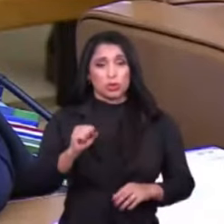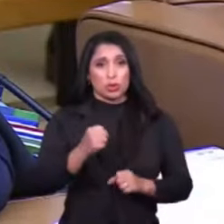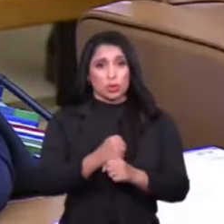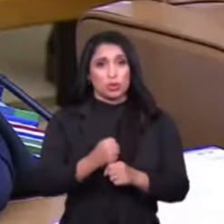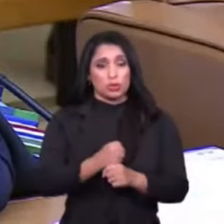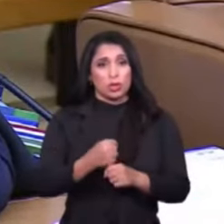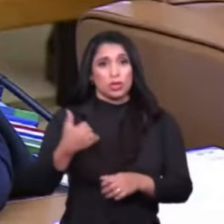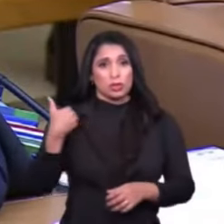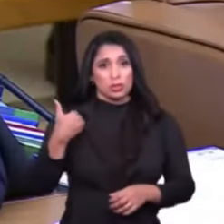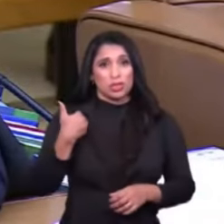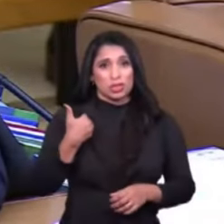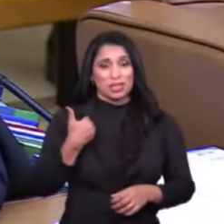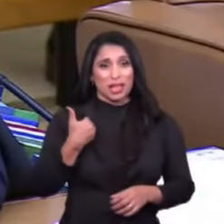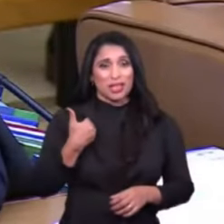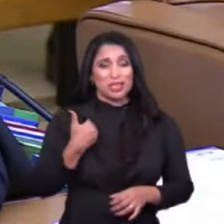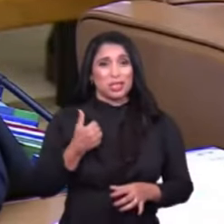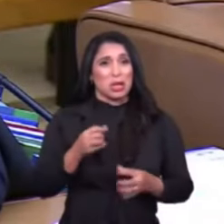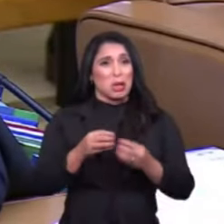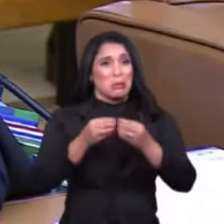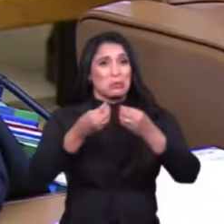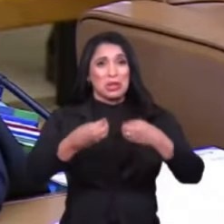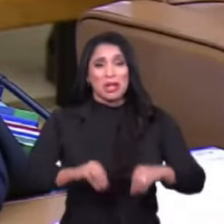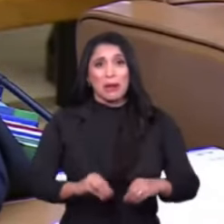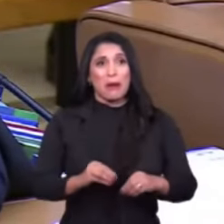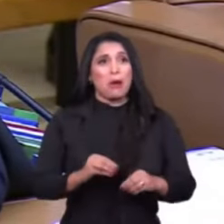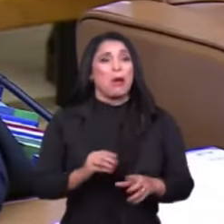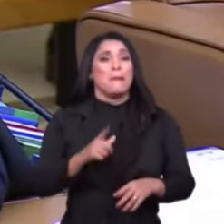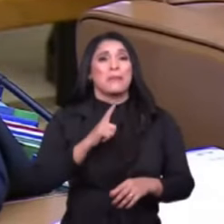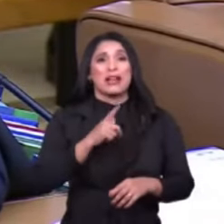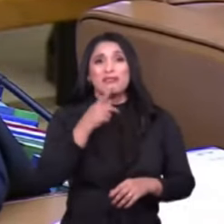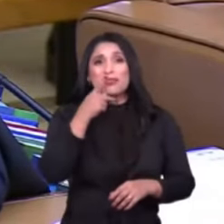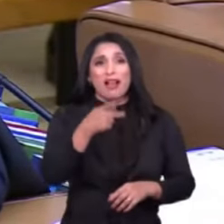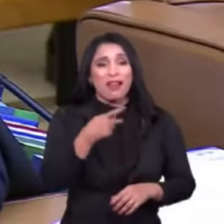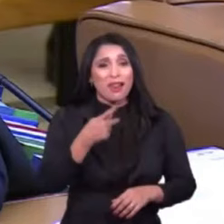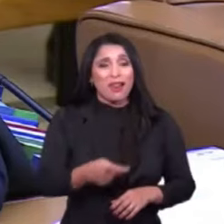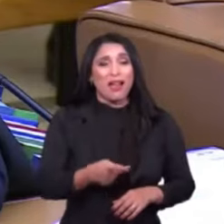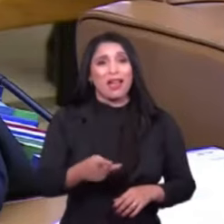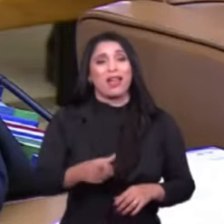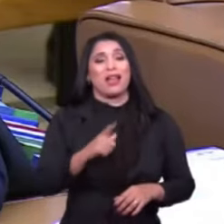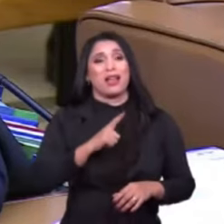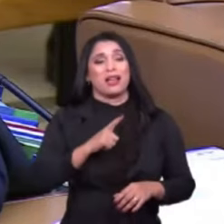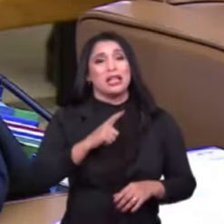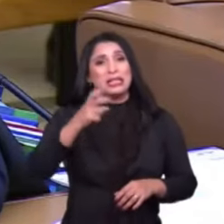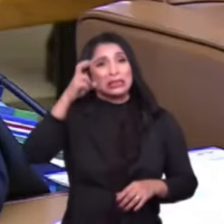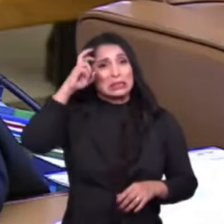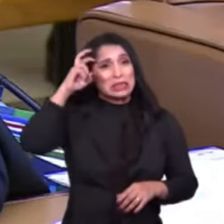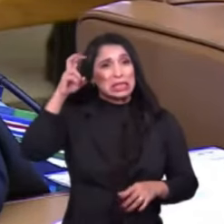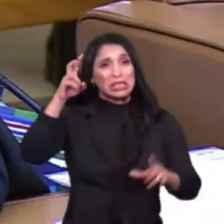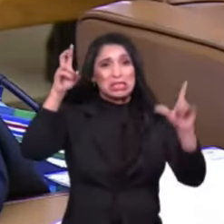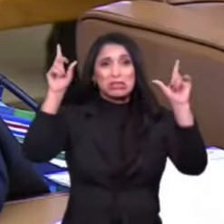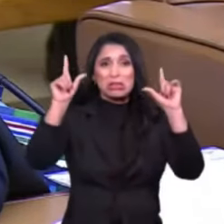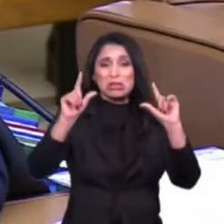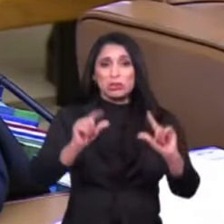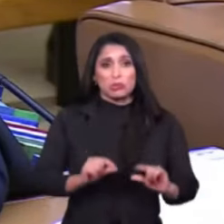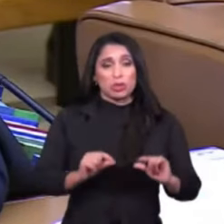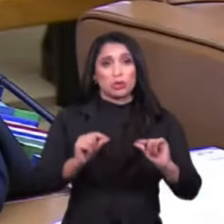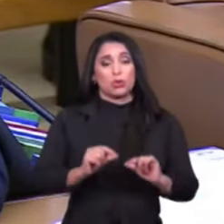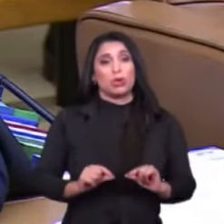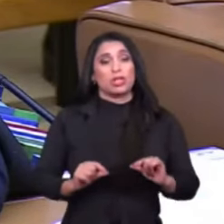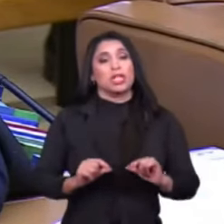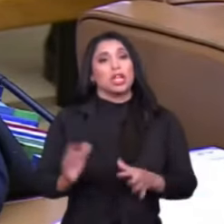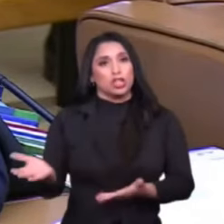uma série de prejuízos ao QI verbal, ao QI em larga escala, E o uso frequente da maconha entre os